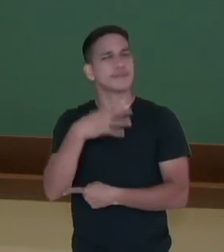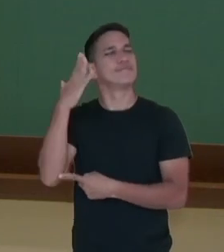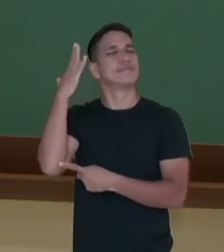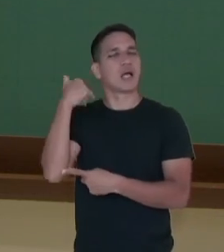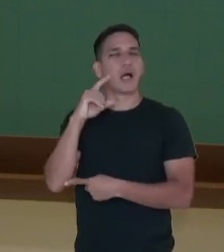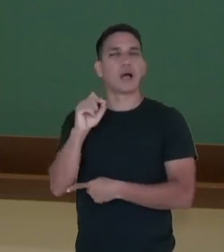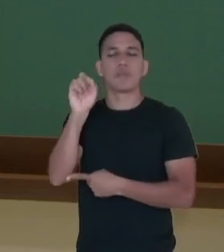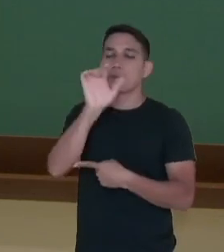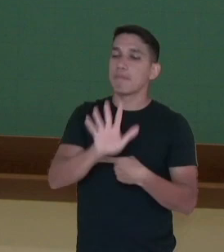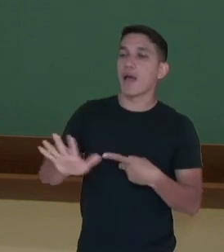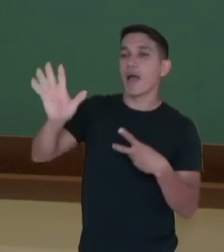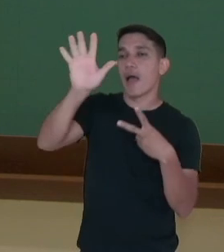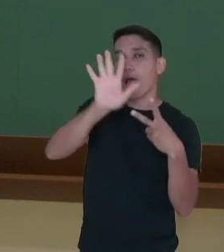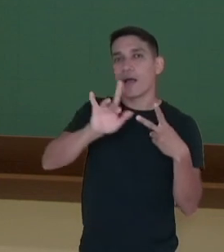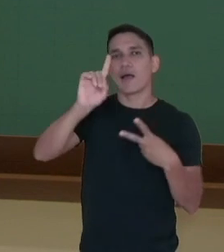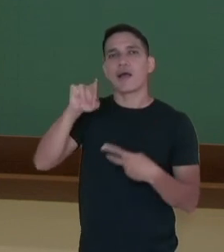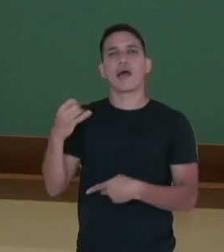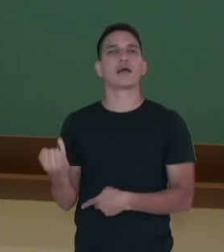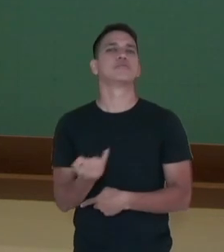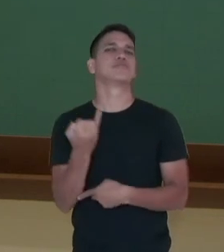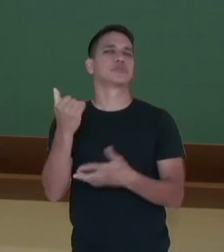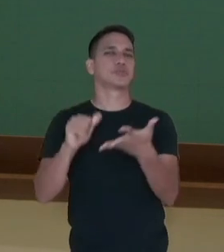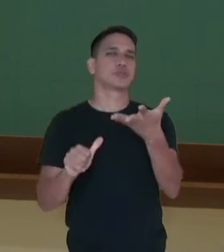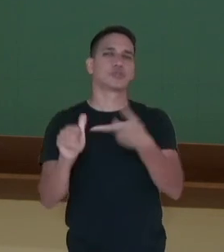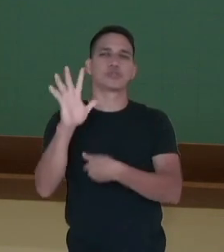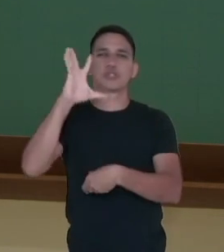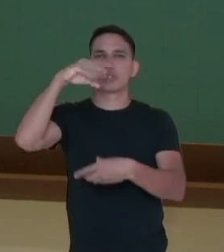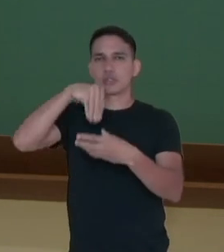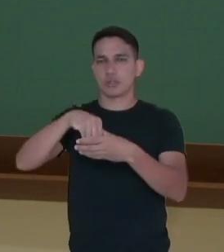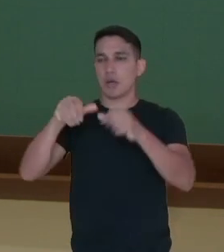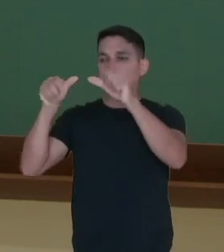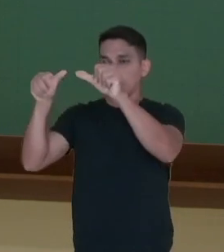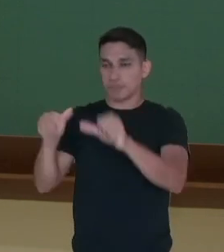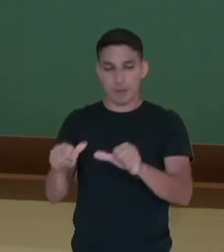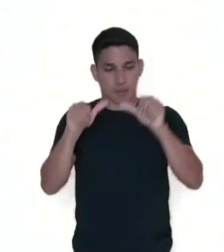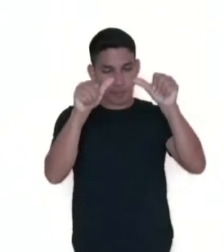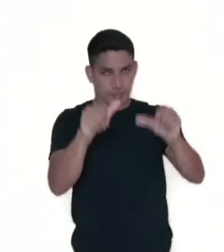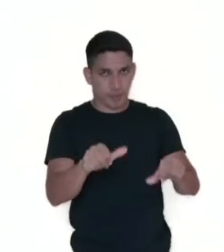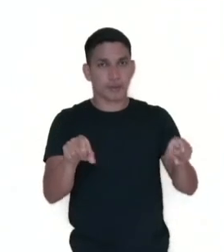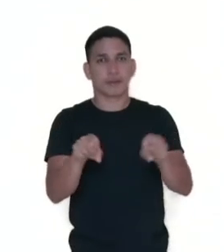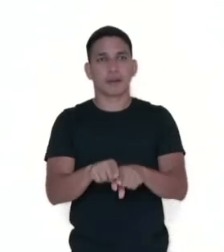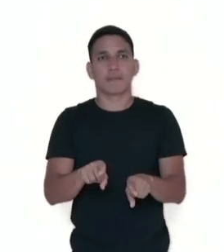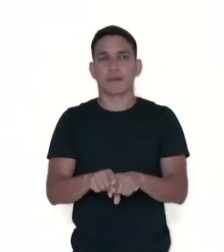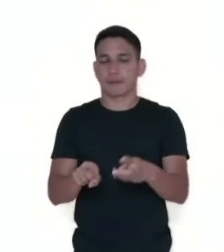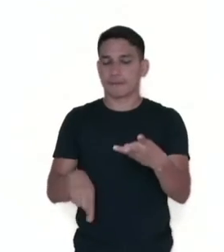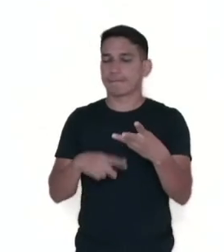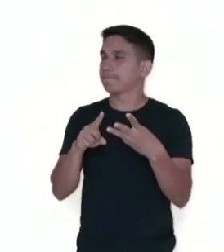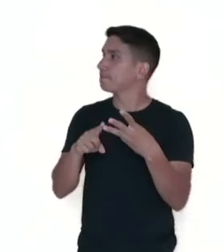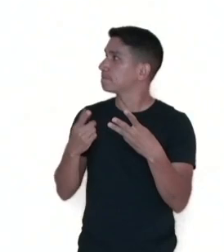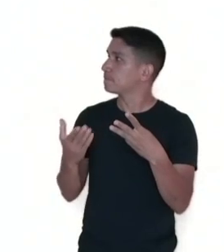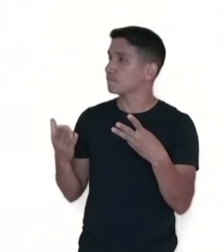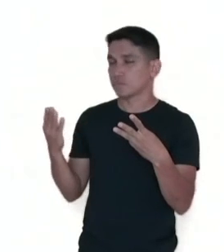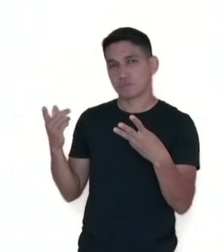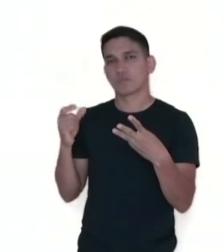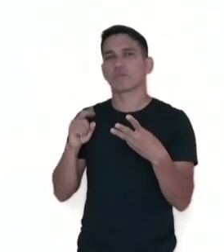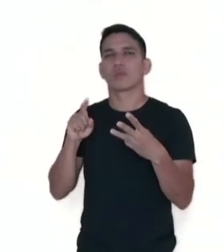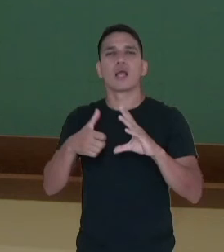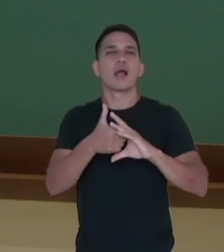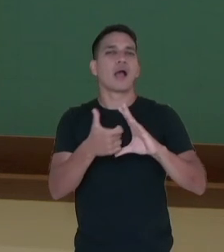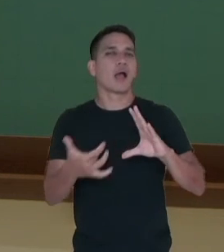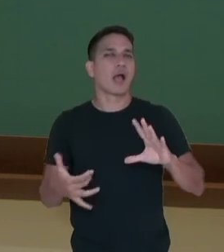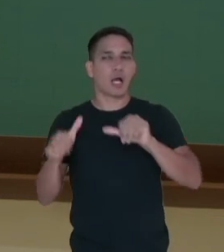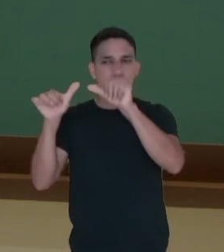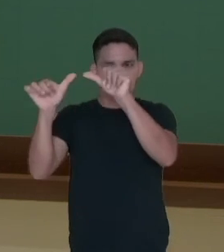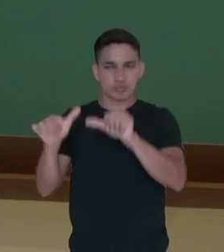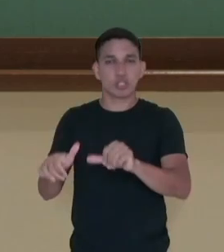que a imagem é um elemento importante para o folheto aqui. Acuérdate das características de um folheto que já foram abordadas